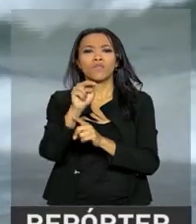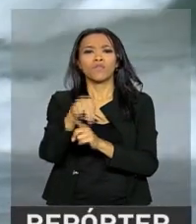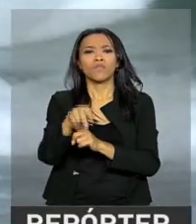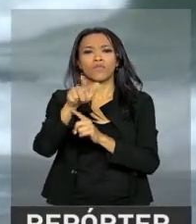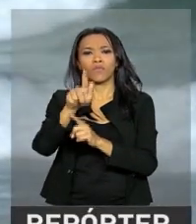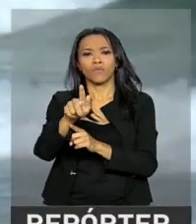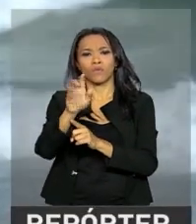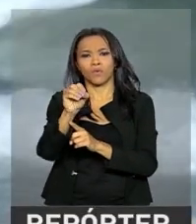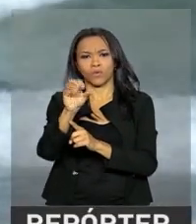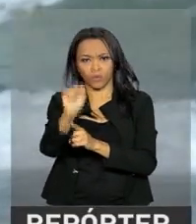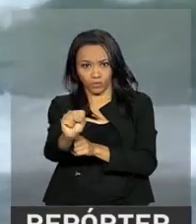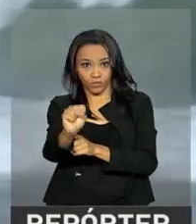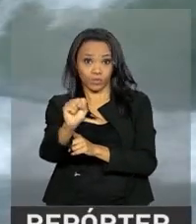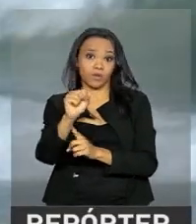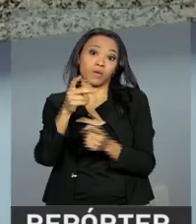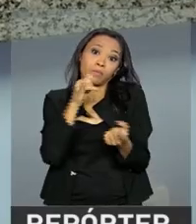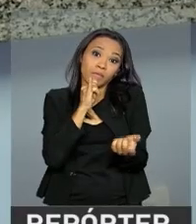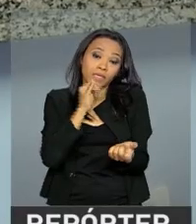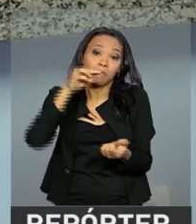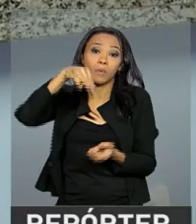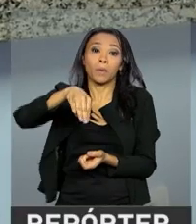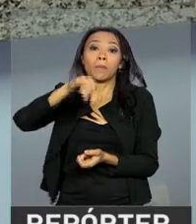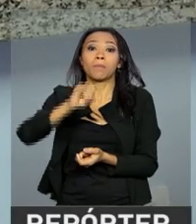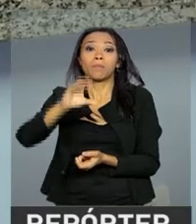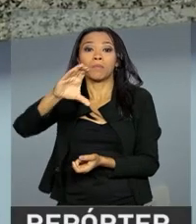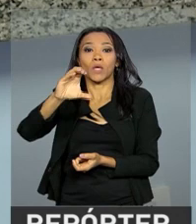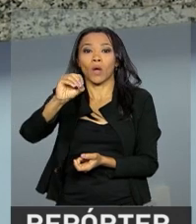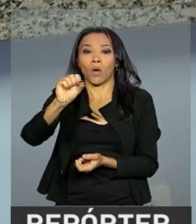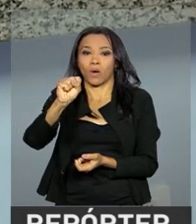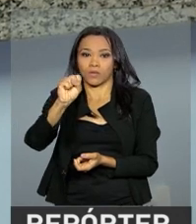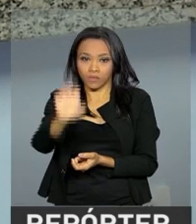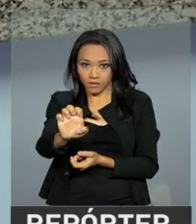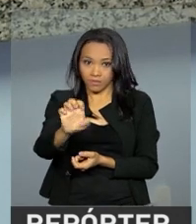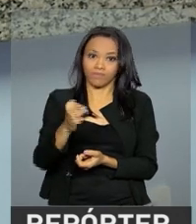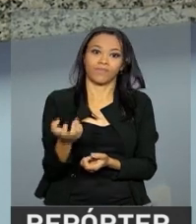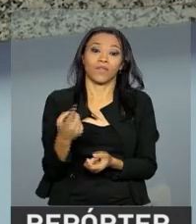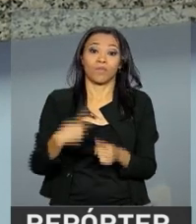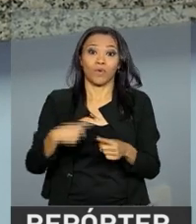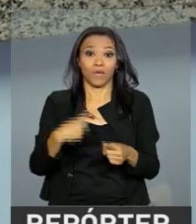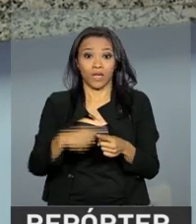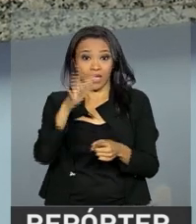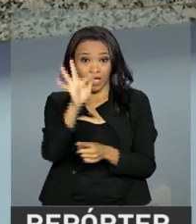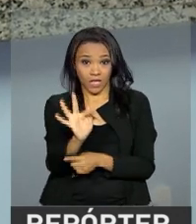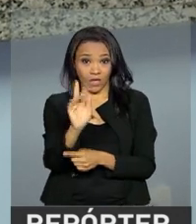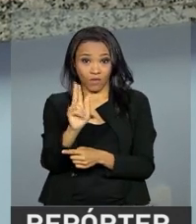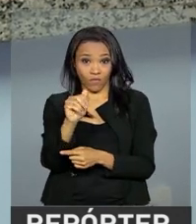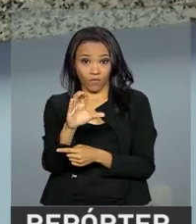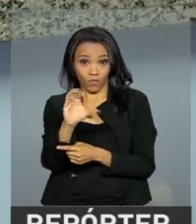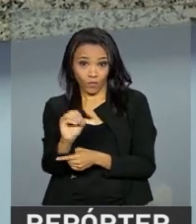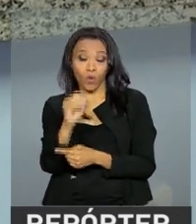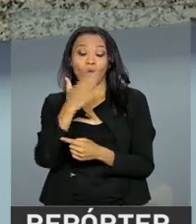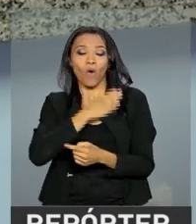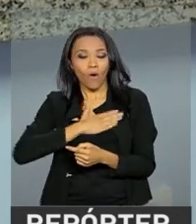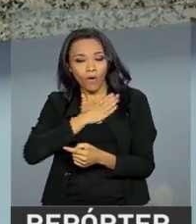comuns durante o verão, como a micose. Você fica mais vulnerável porque o fungo gosta de área quente e